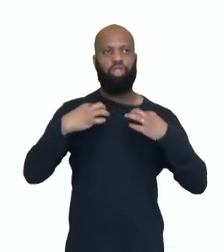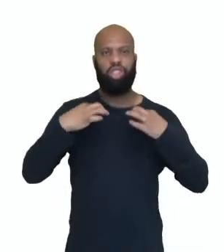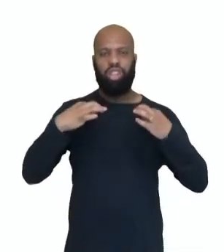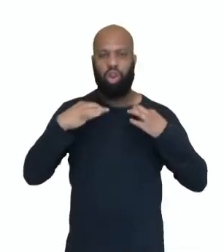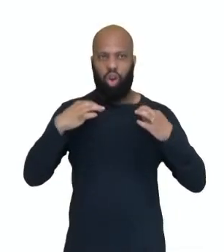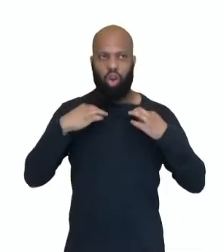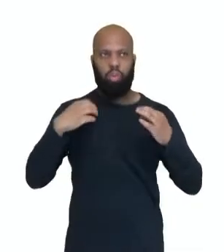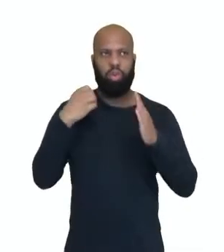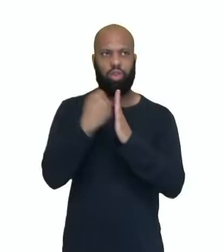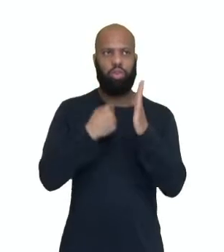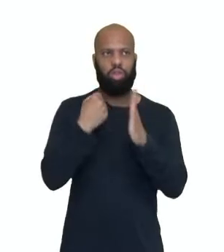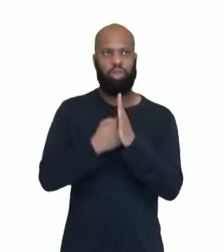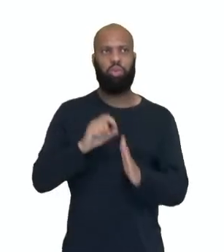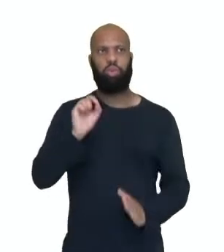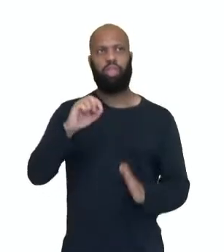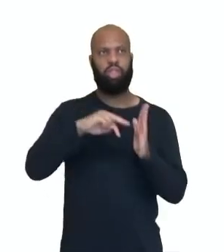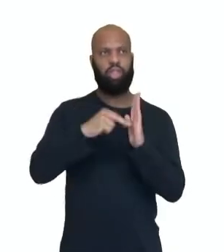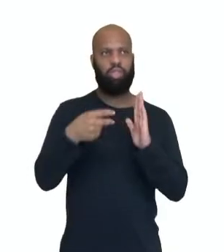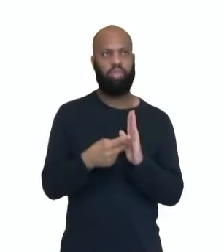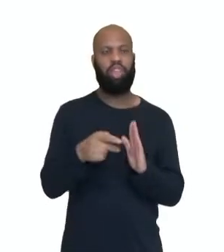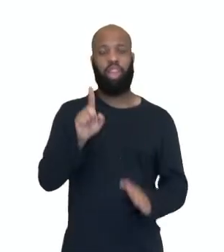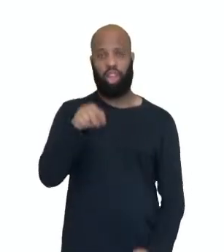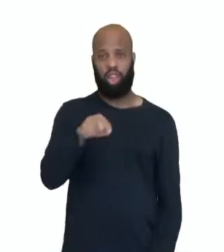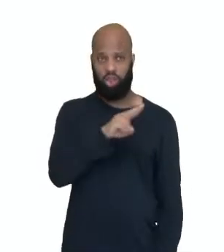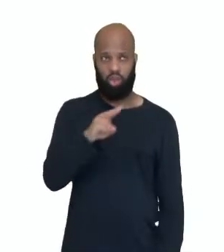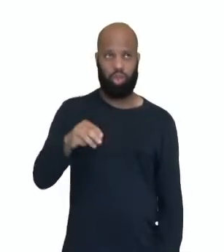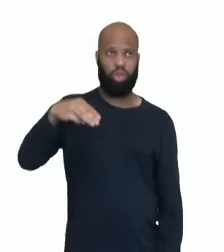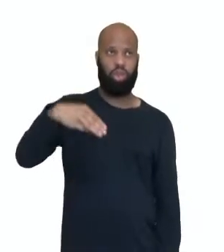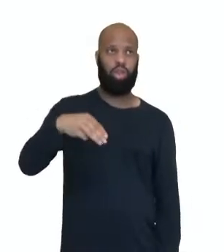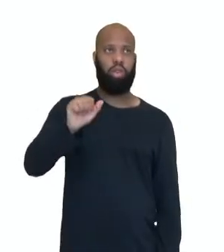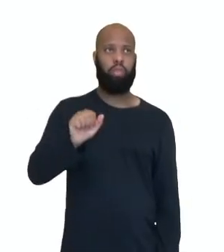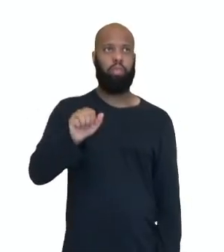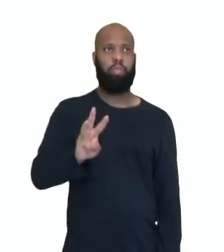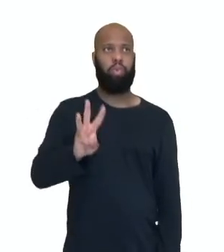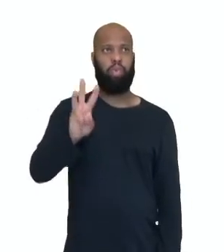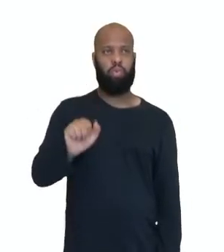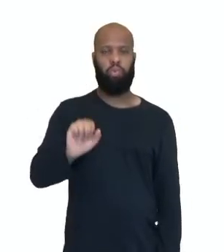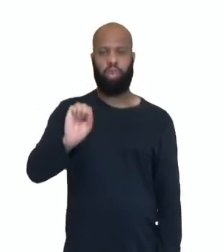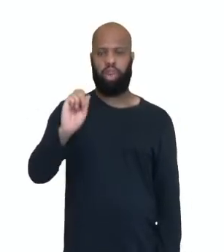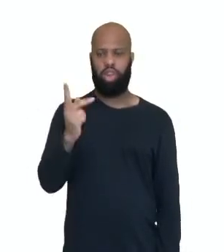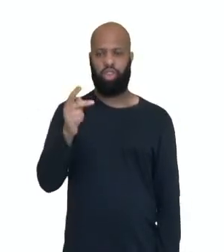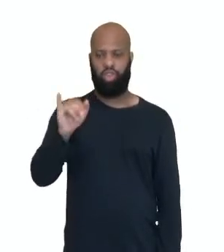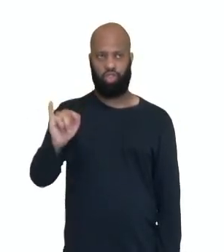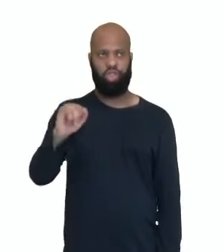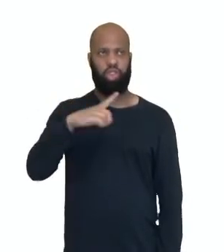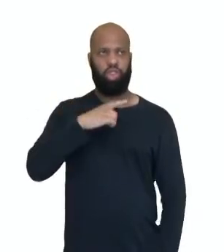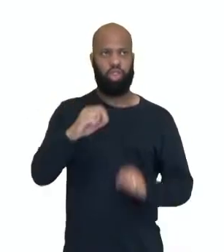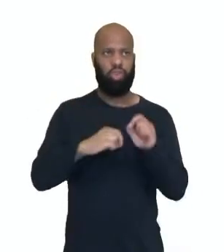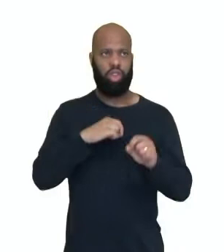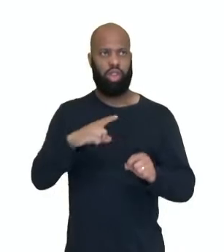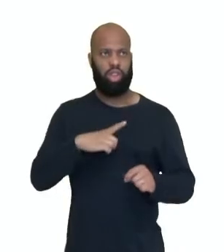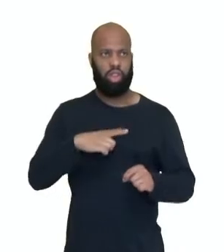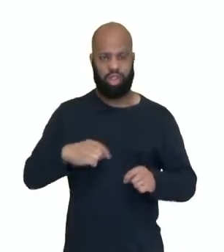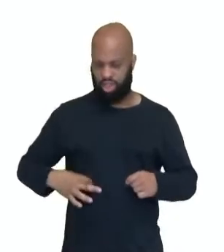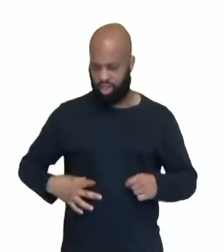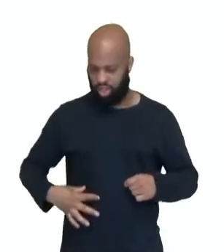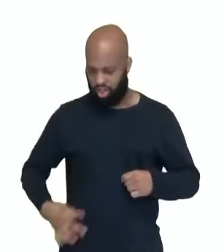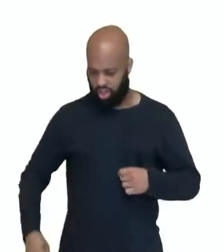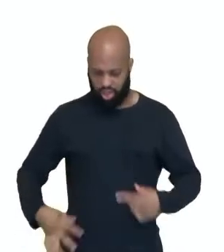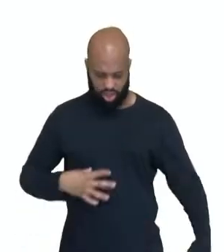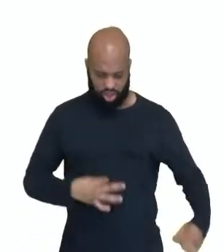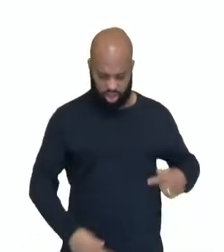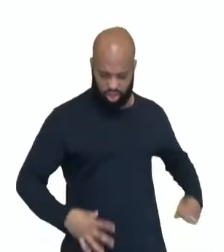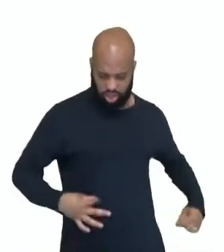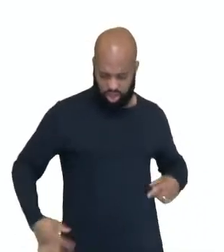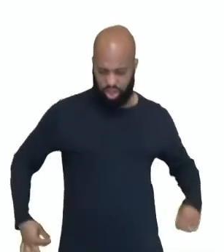do lutador de sumô, o mawashi. O mawashi são essas bandas que ficam em torno da barriga,